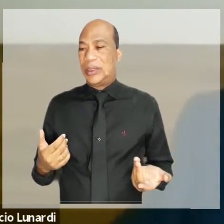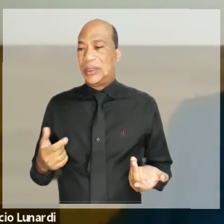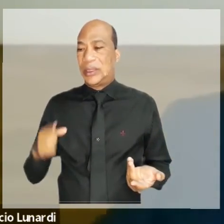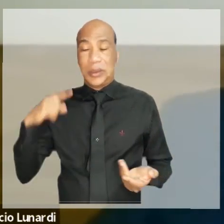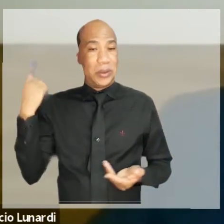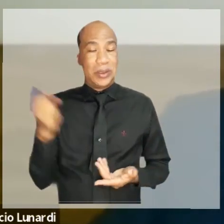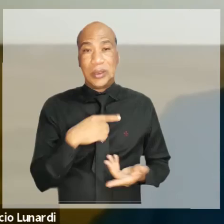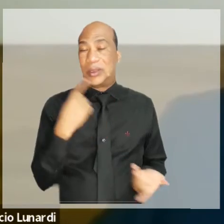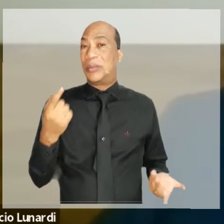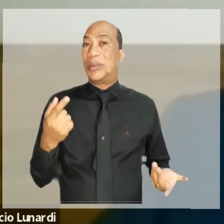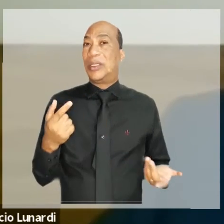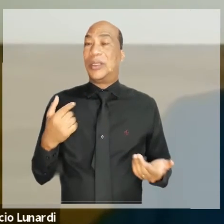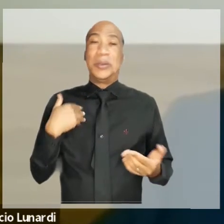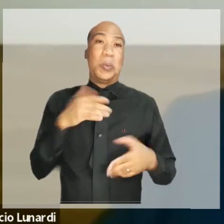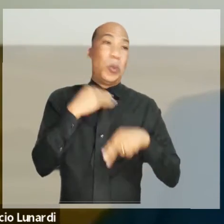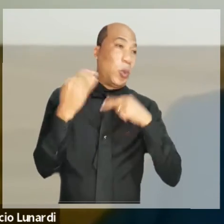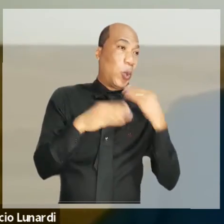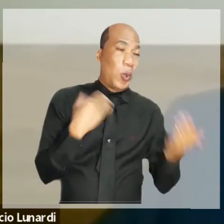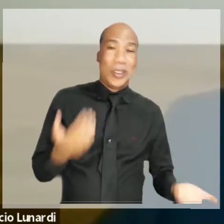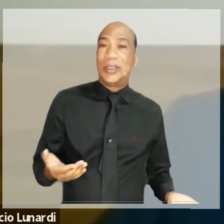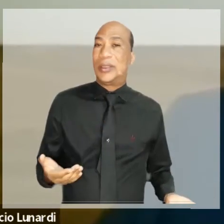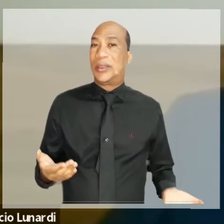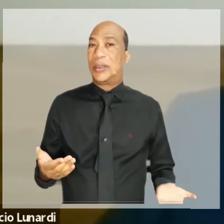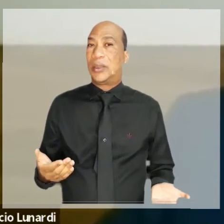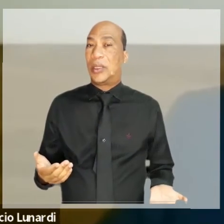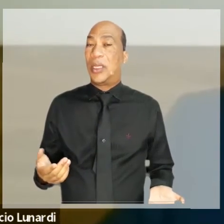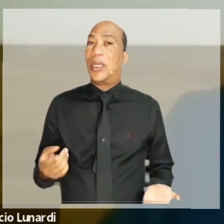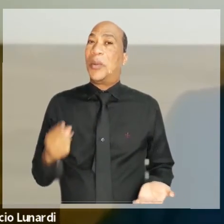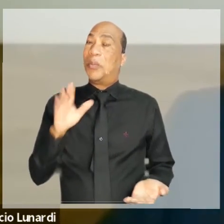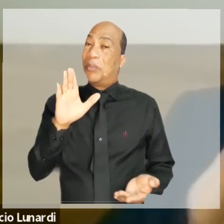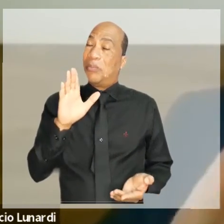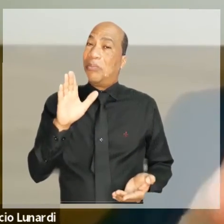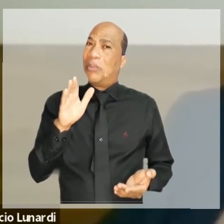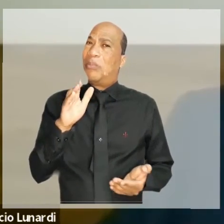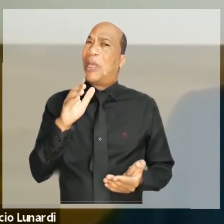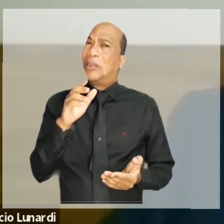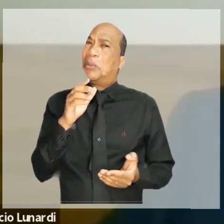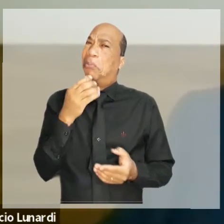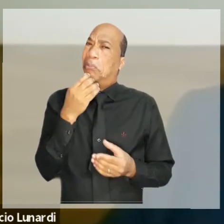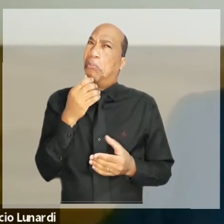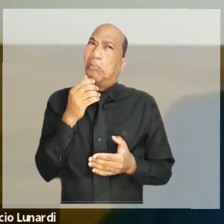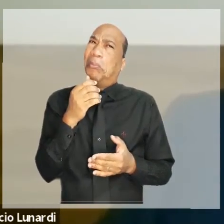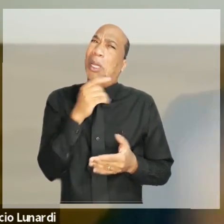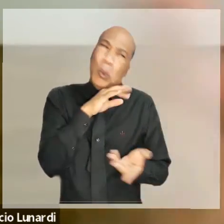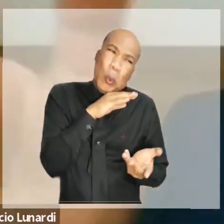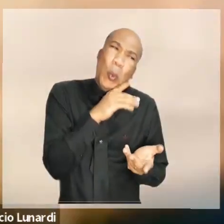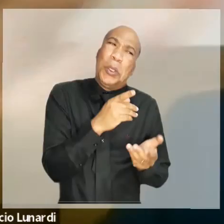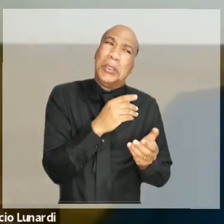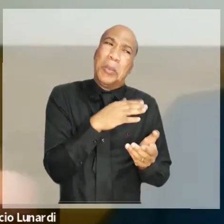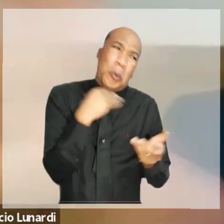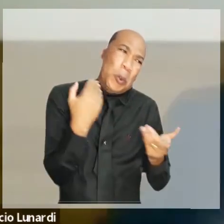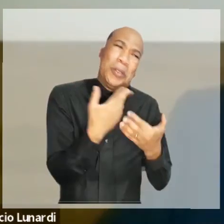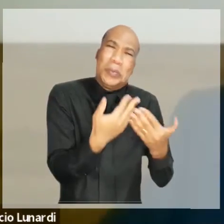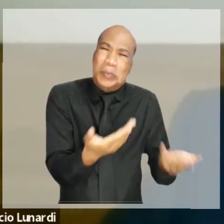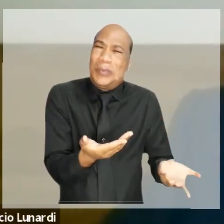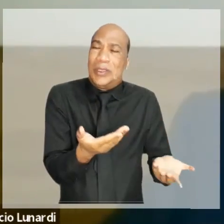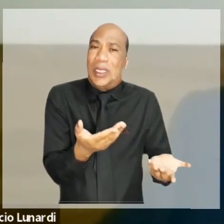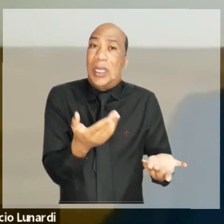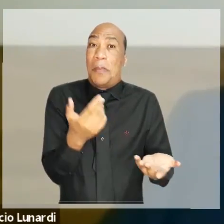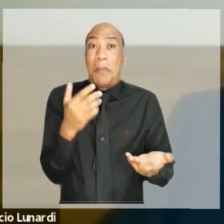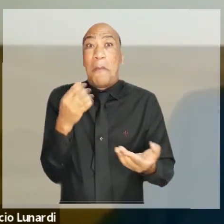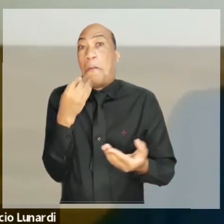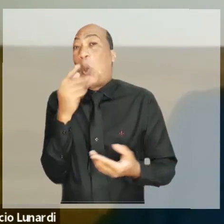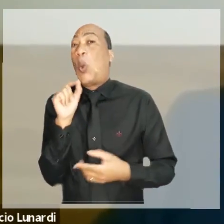surgimento de novas tecnologias, né? Como o doutor Ronaldo Lemos falou aqui, não uma questão de oportunidade, mas uma questão de necessidade